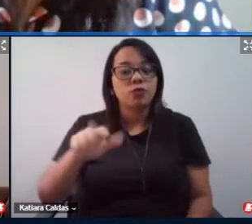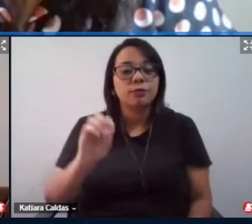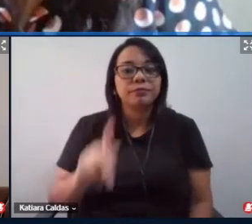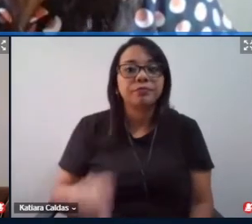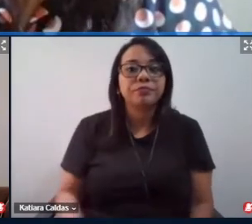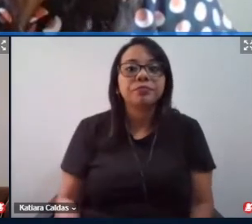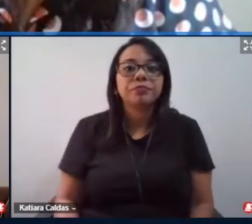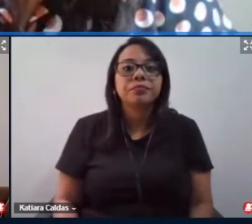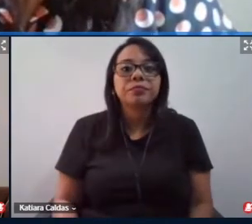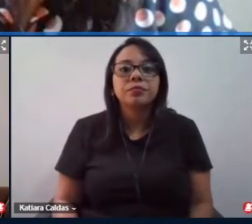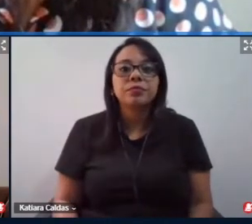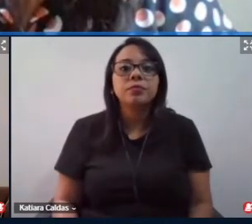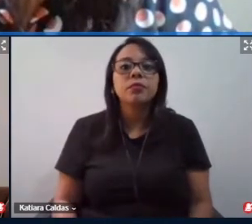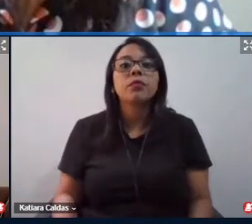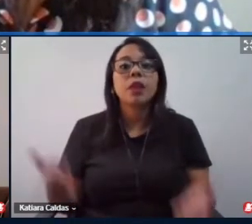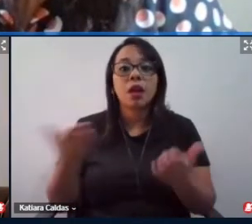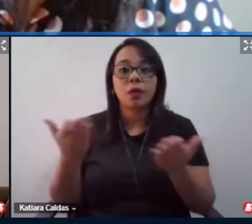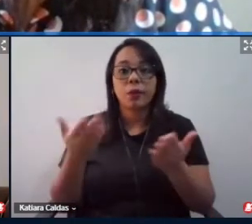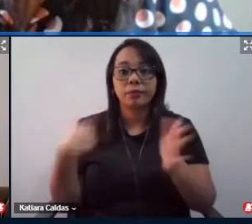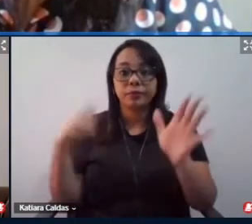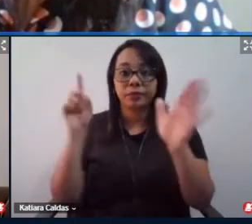Agora, eu queria te perguntar